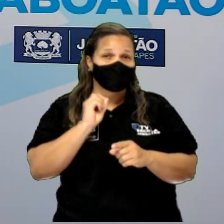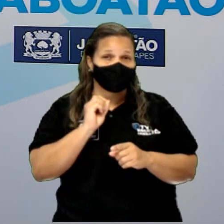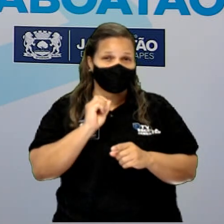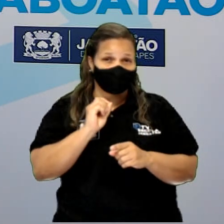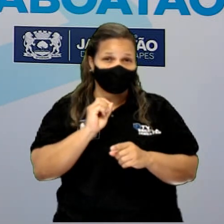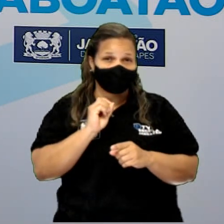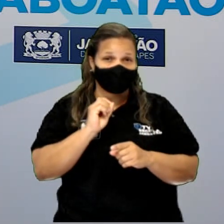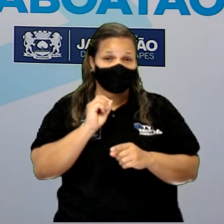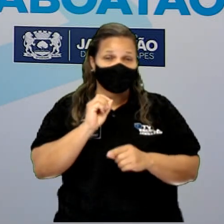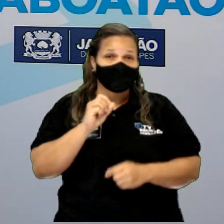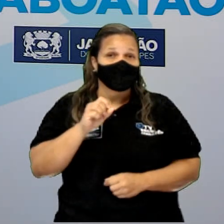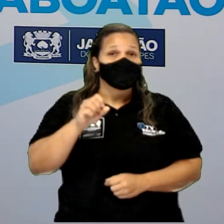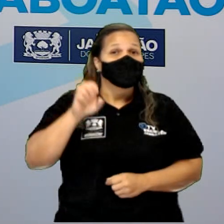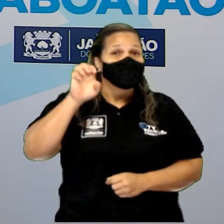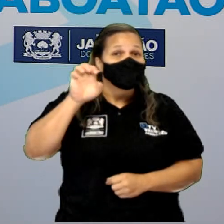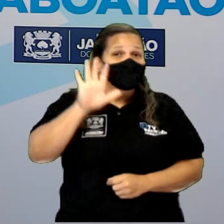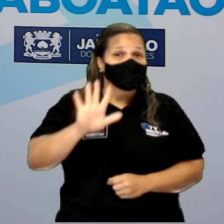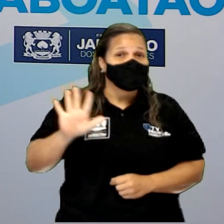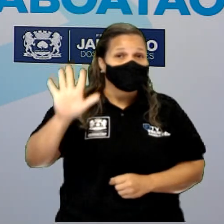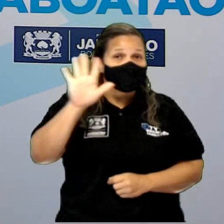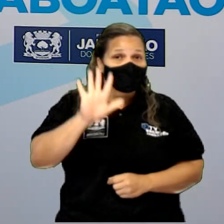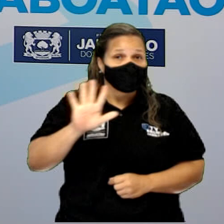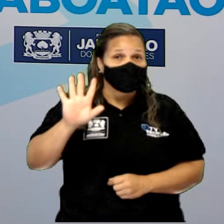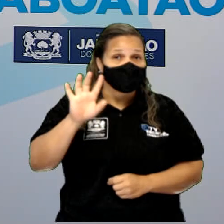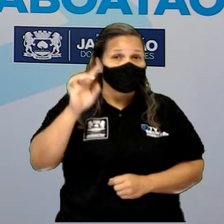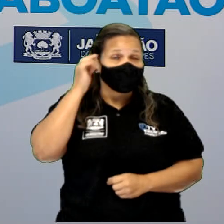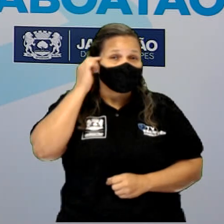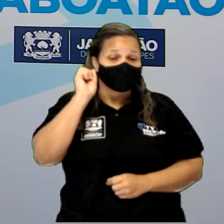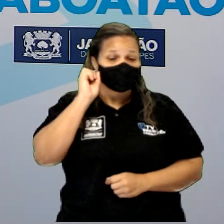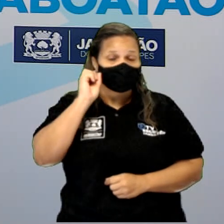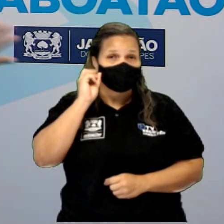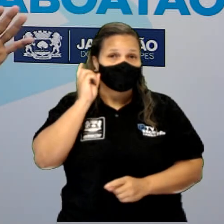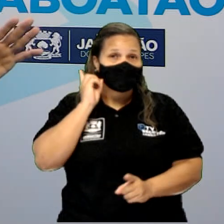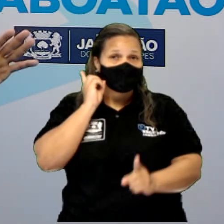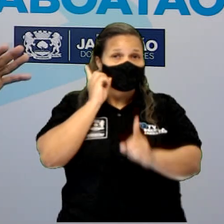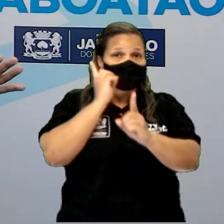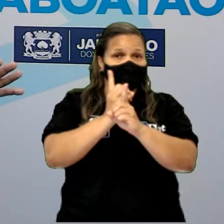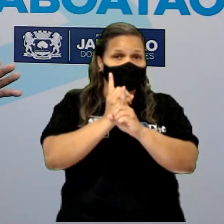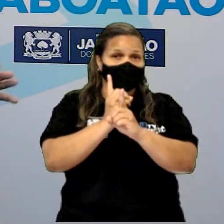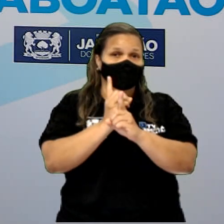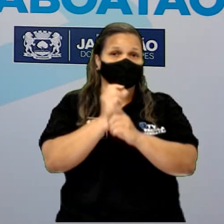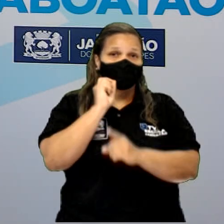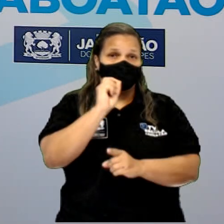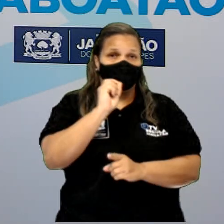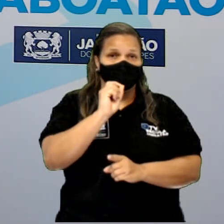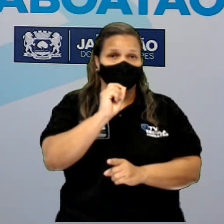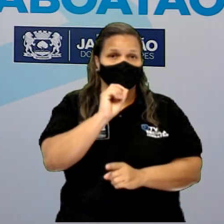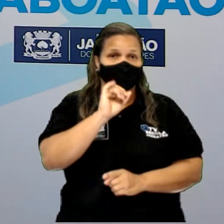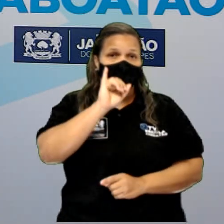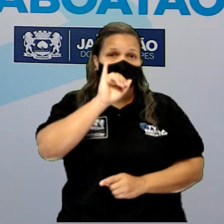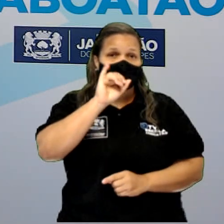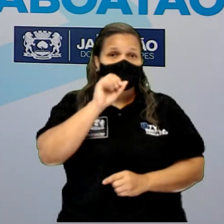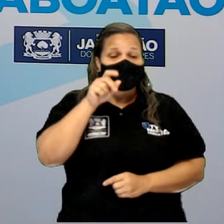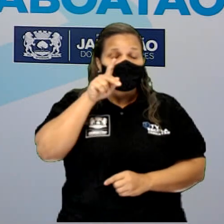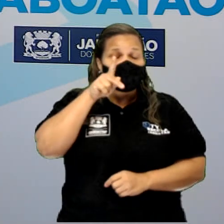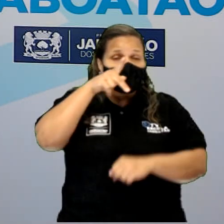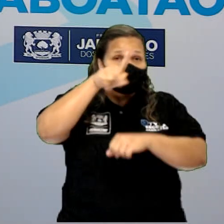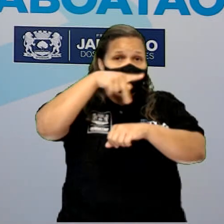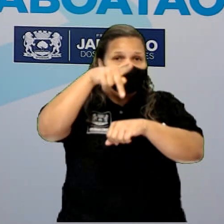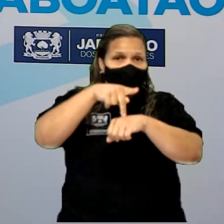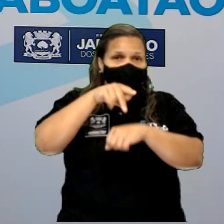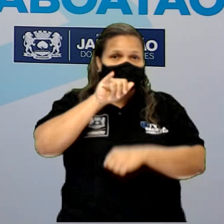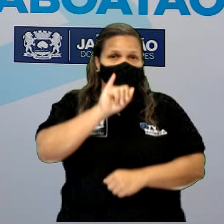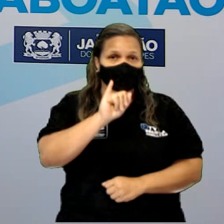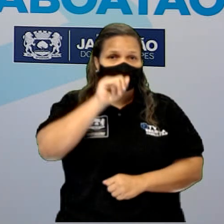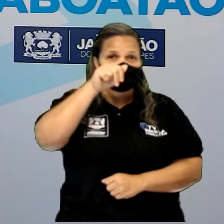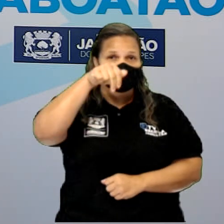pelo europeu quando chegou aqui e pensou ter chegado às Índias. Mas na verdade ele não chegou nas Índias. Ele achou aqui foi um monte de riqueza, muito